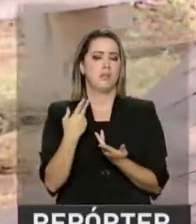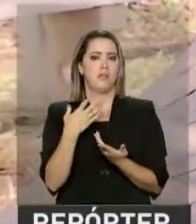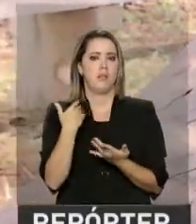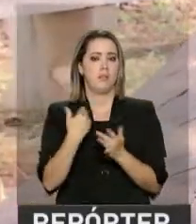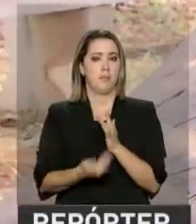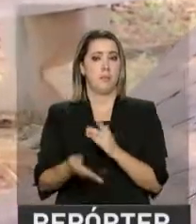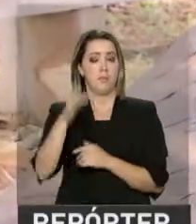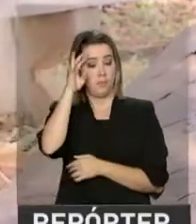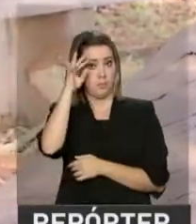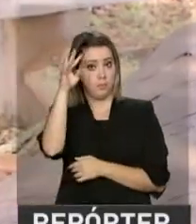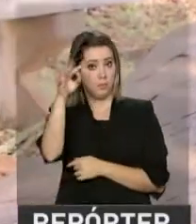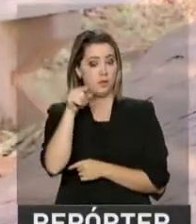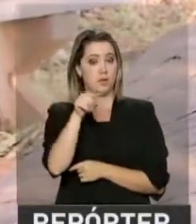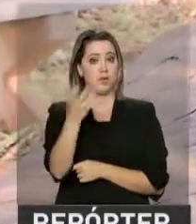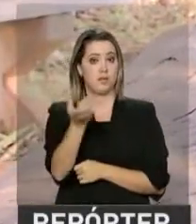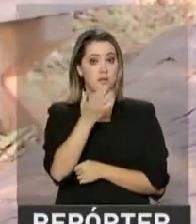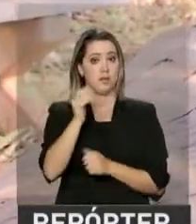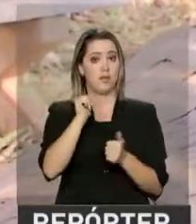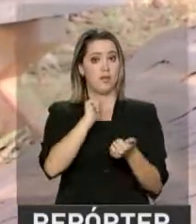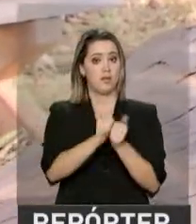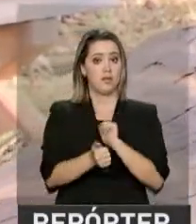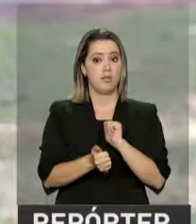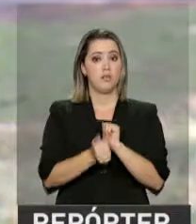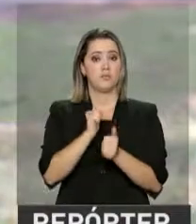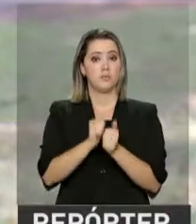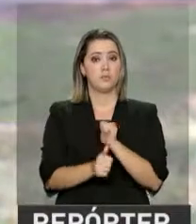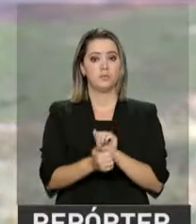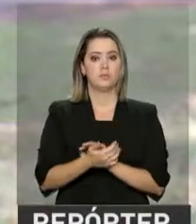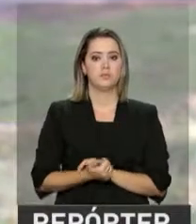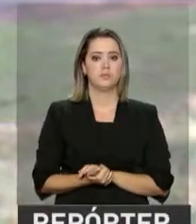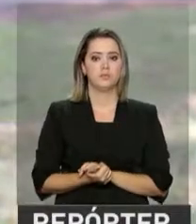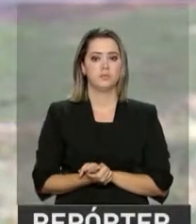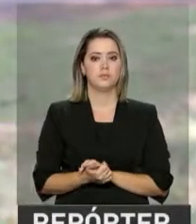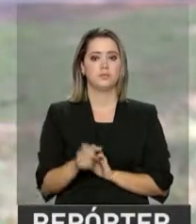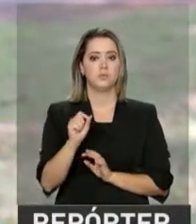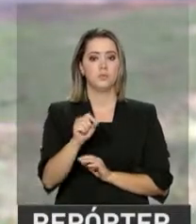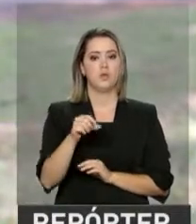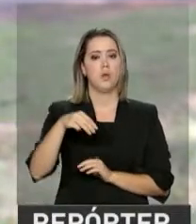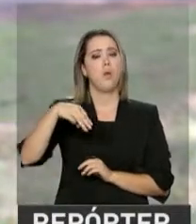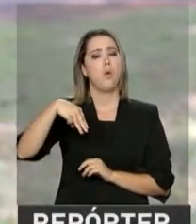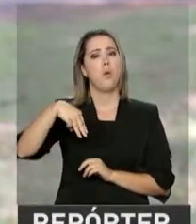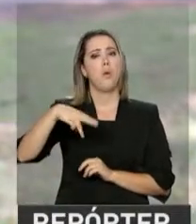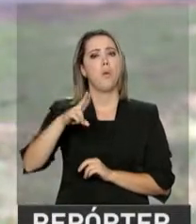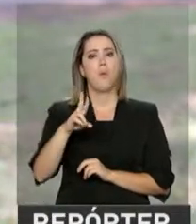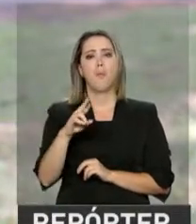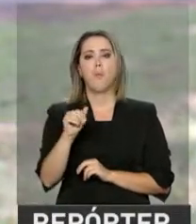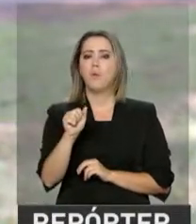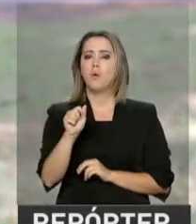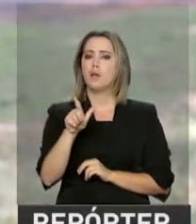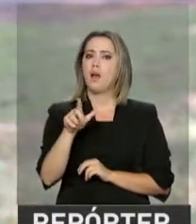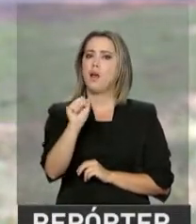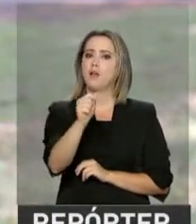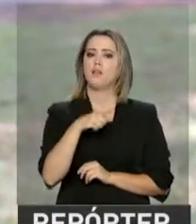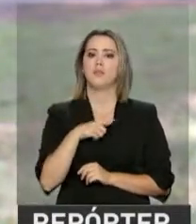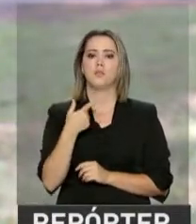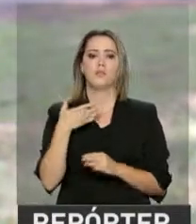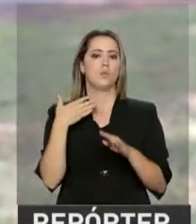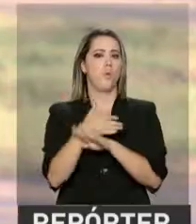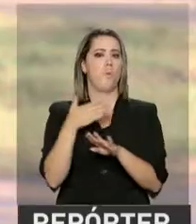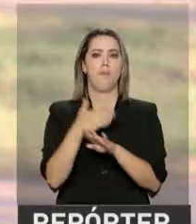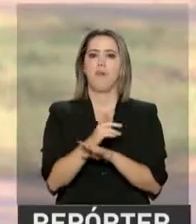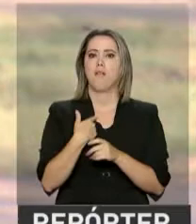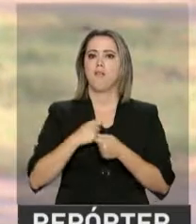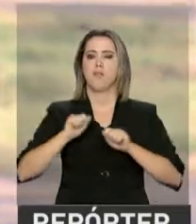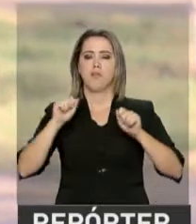sonhar ele quer ser jogador de futebol noronha porque é porque não deixem nenhuma bola possui no banco